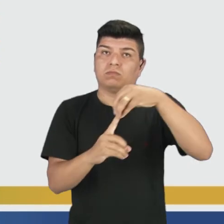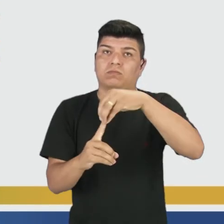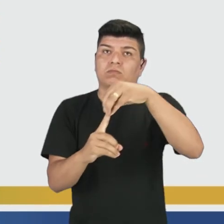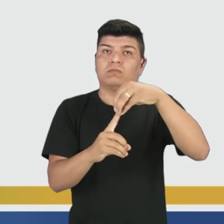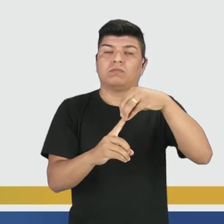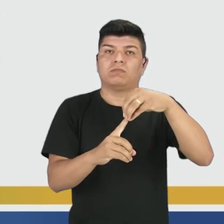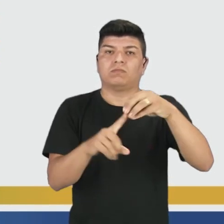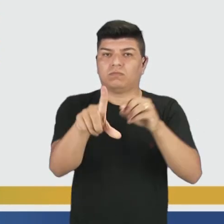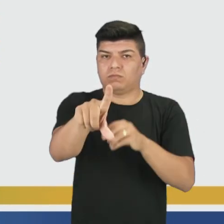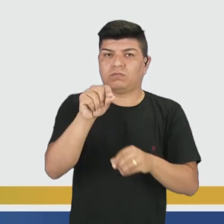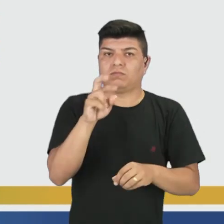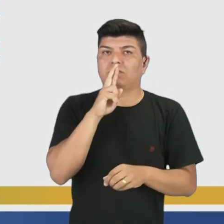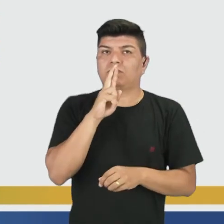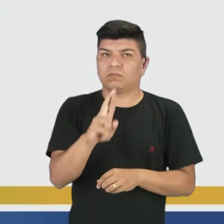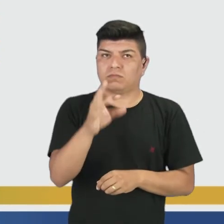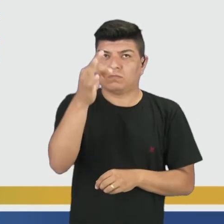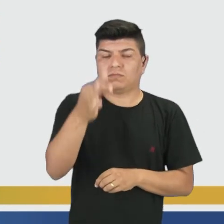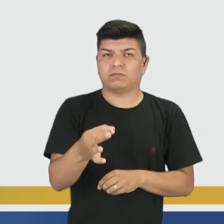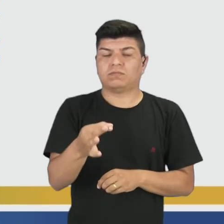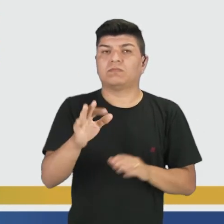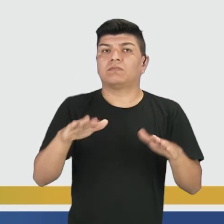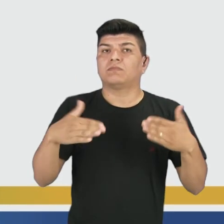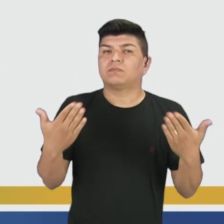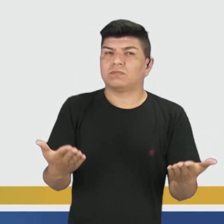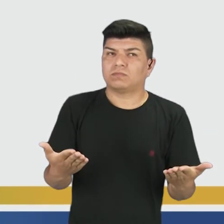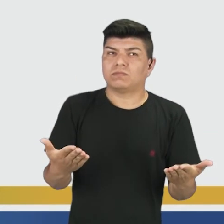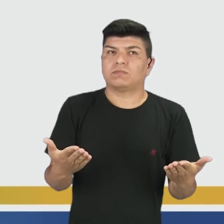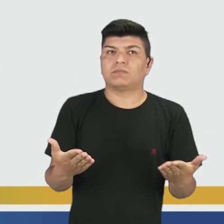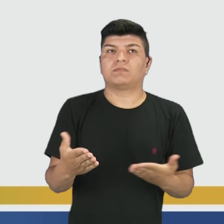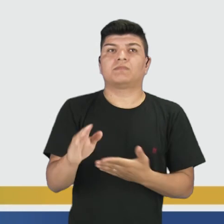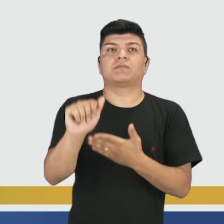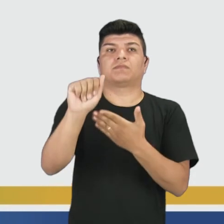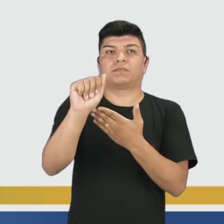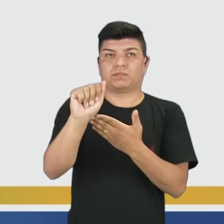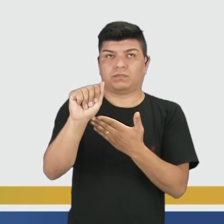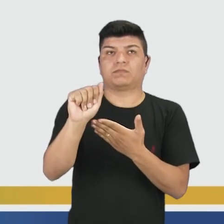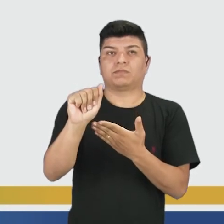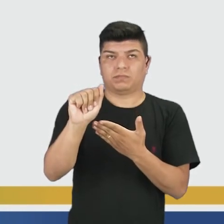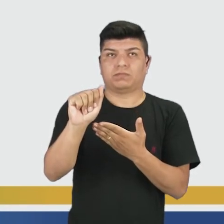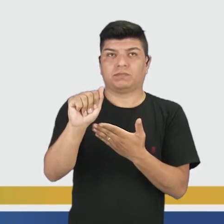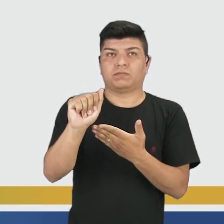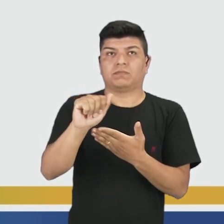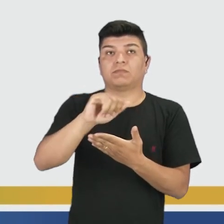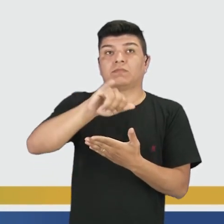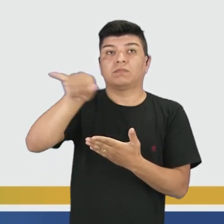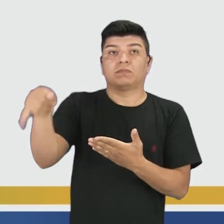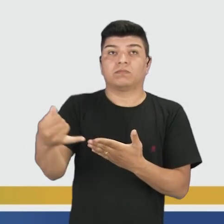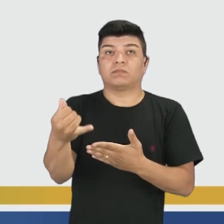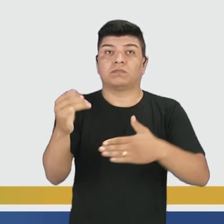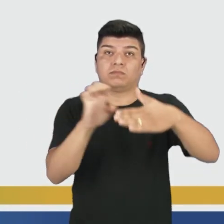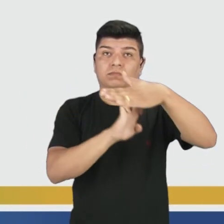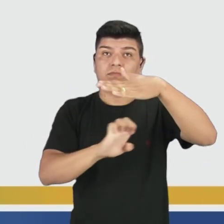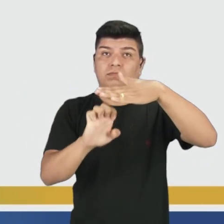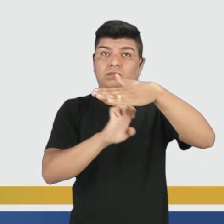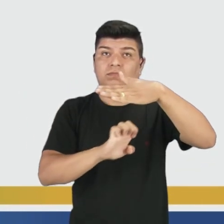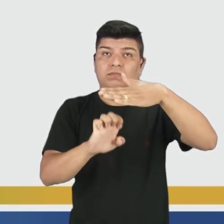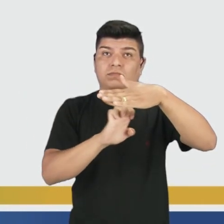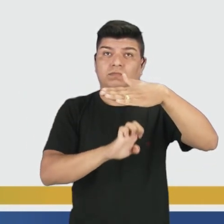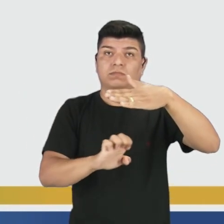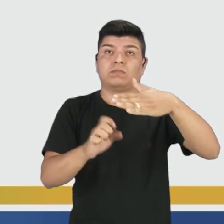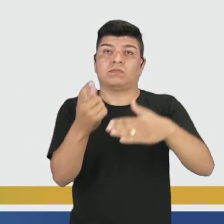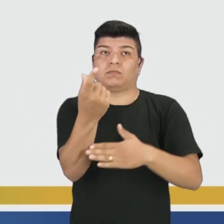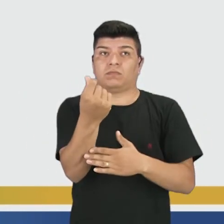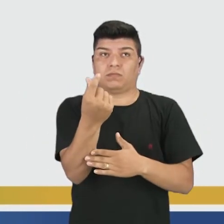Fez a escolha da sua alternativa? Então a resposta certa é letra A, privilégio das grandes empresas e